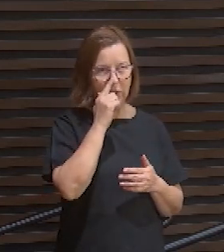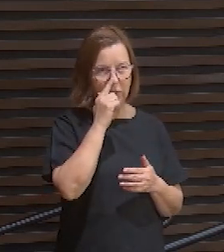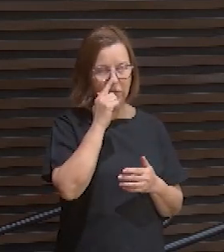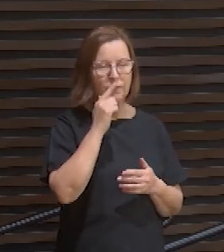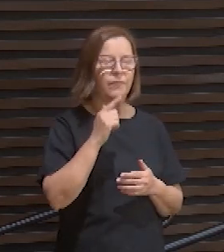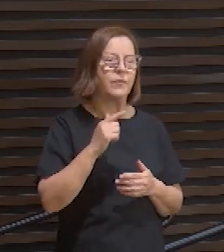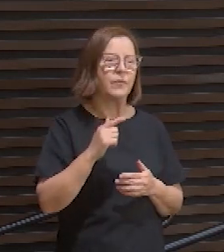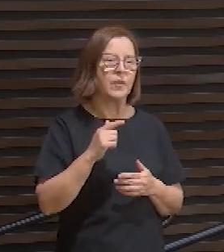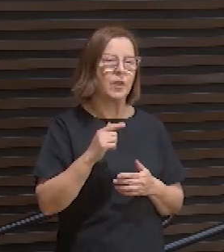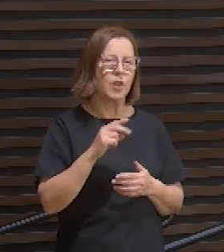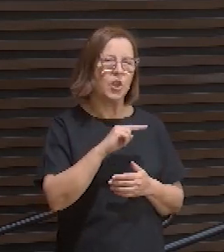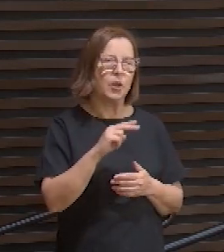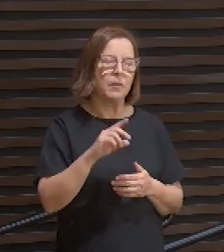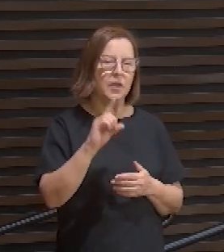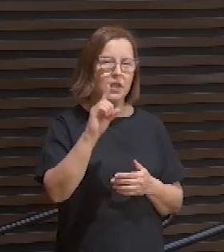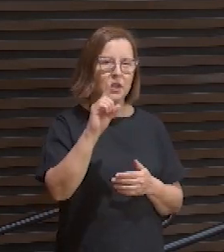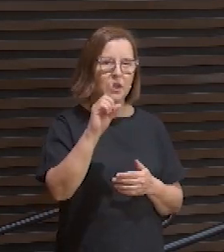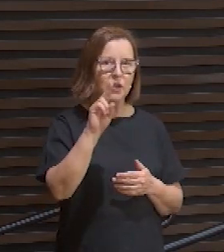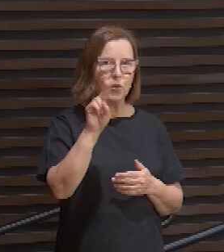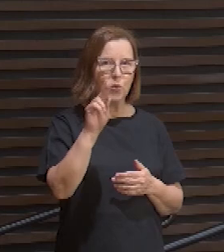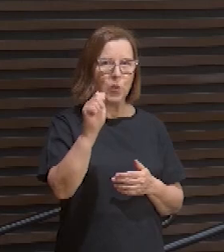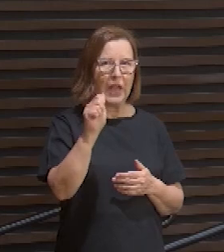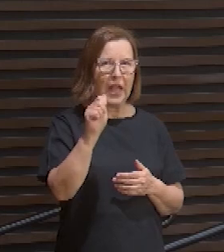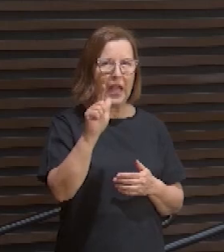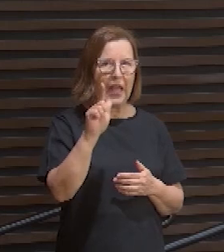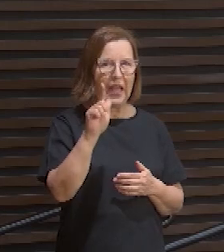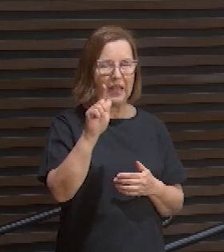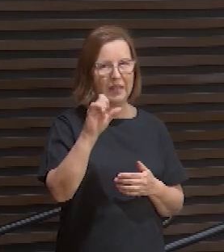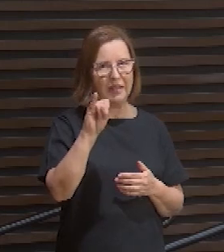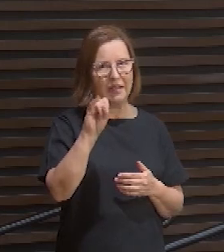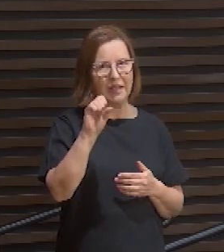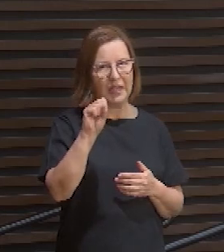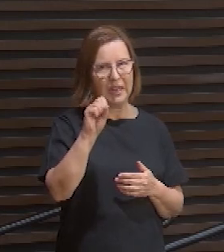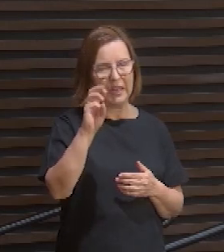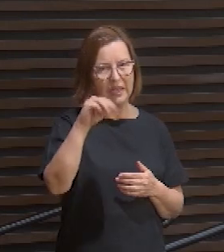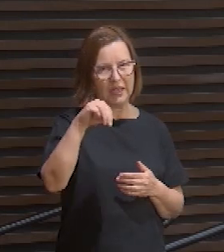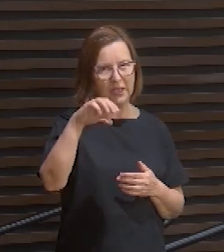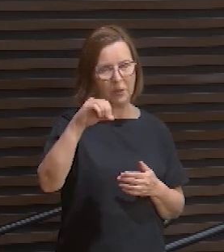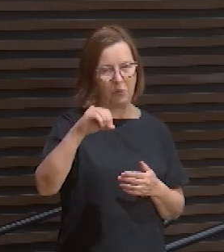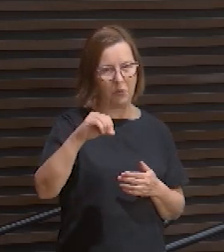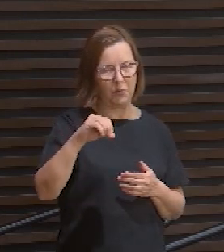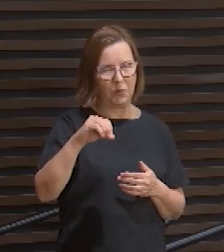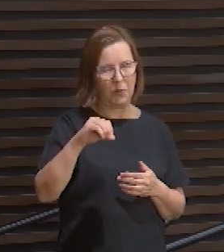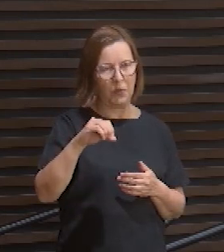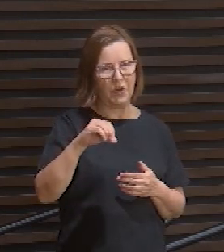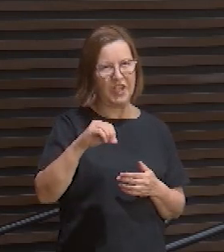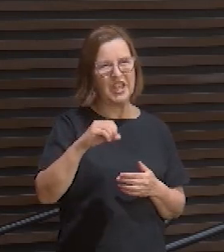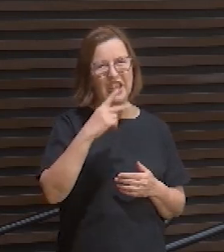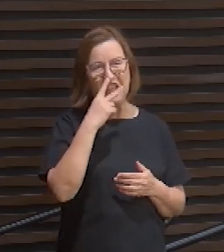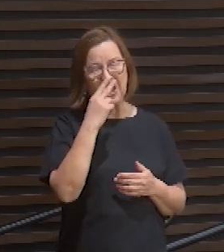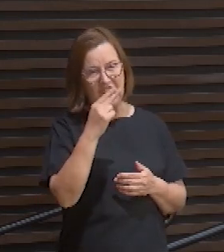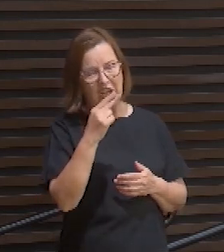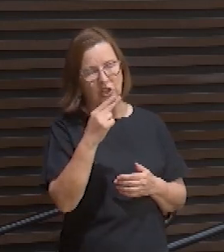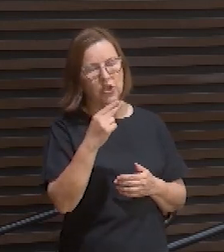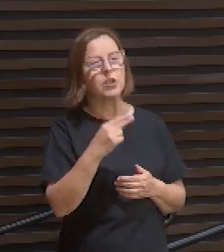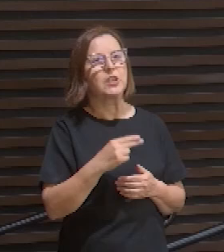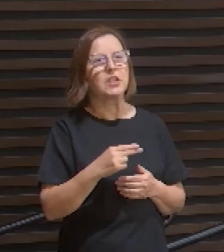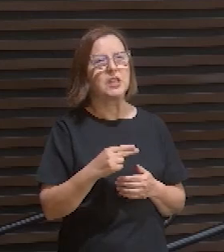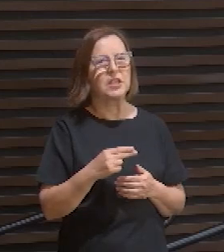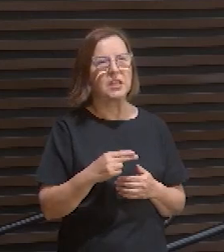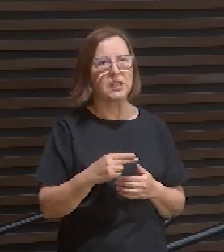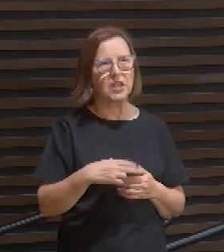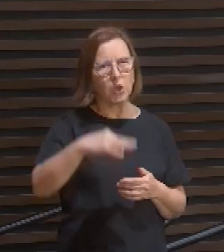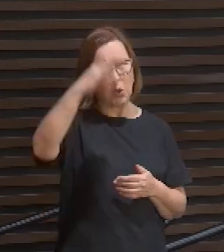e o dualismo entende assim: a matéria é má, o espírito é bom. Então,